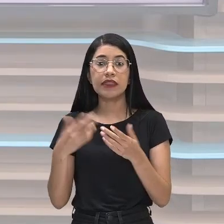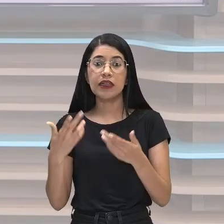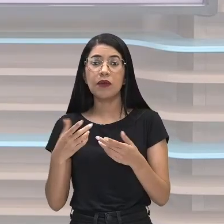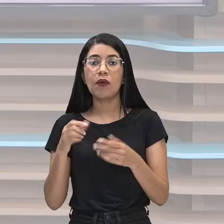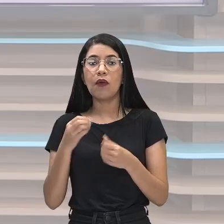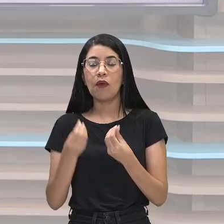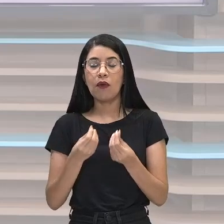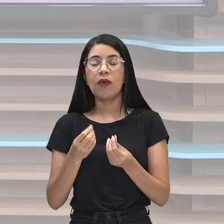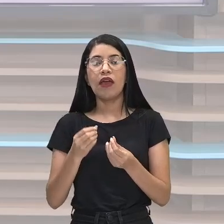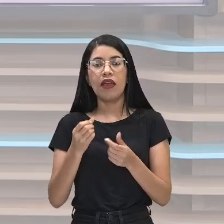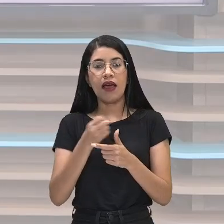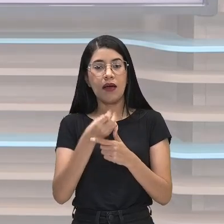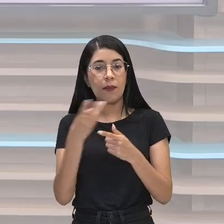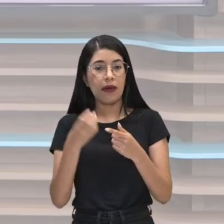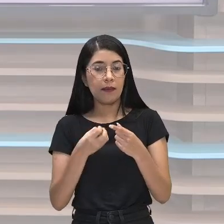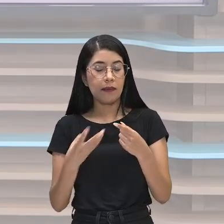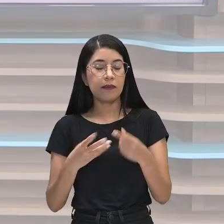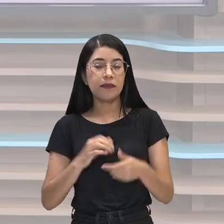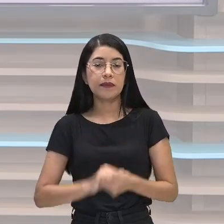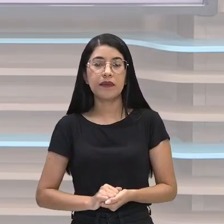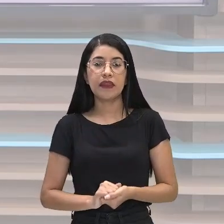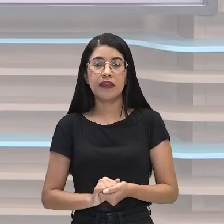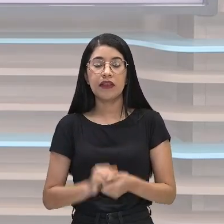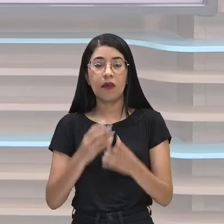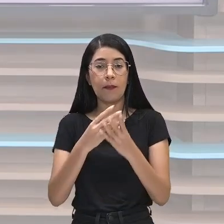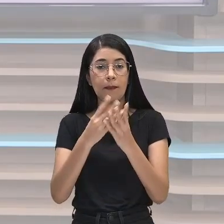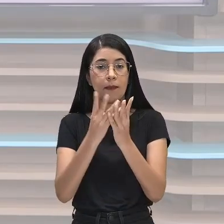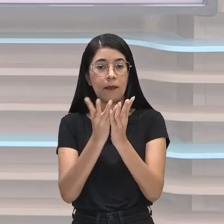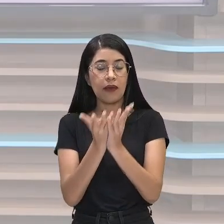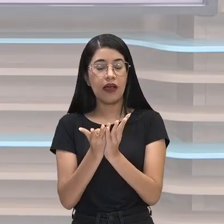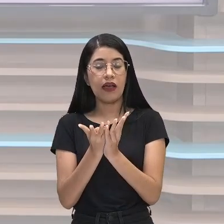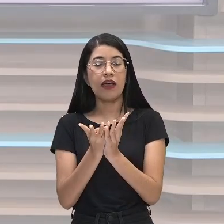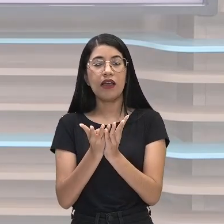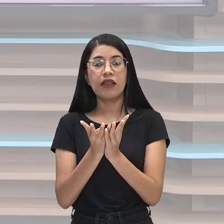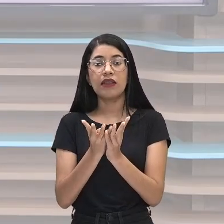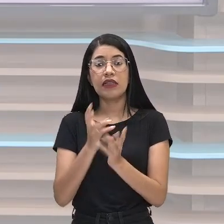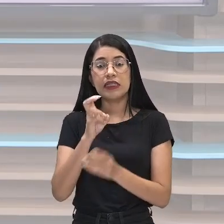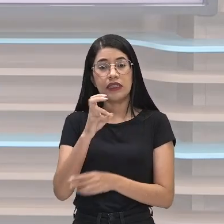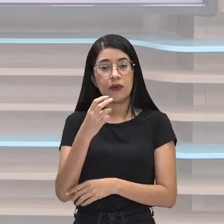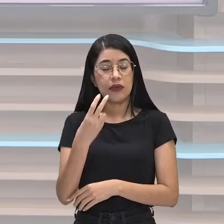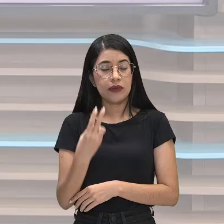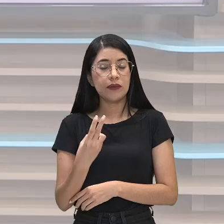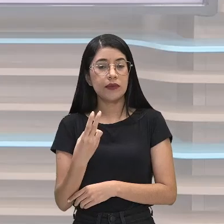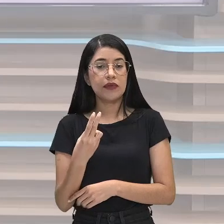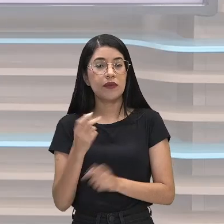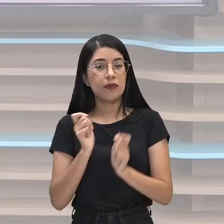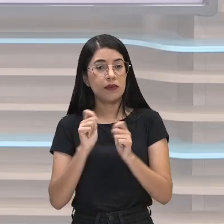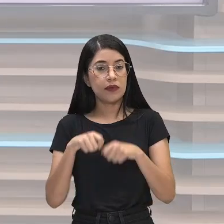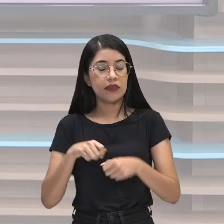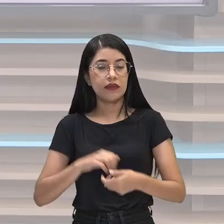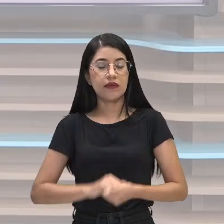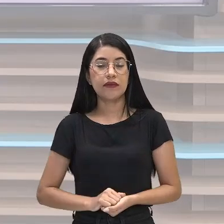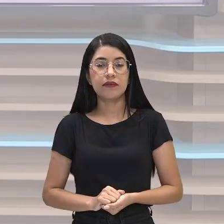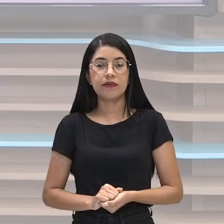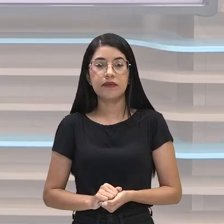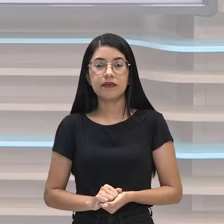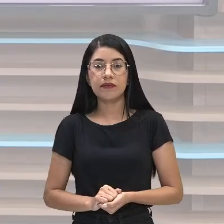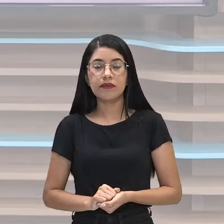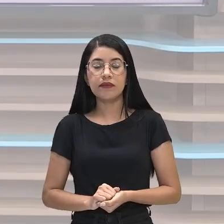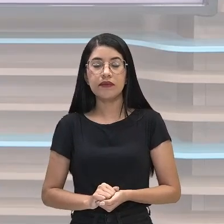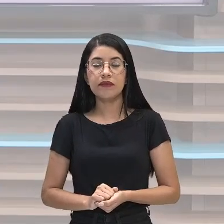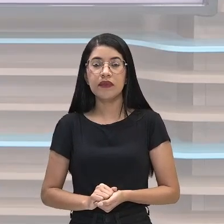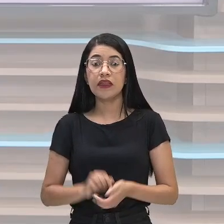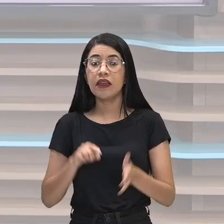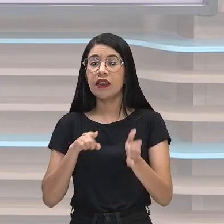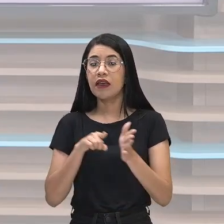espaço amostral. Então, em um baralho, o espaço amostral é de 52 cartas, certo? Aí a pergunta